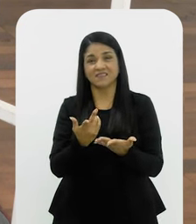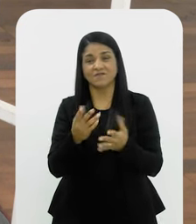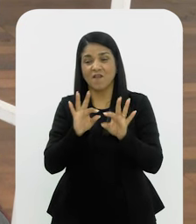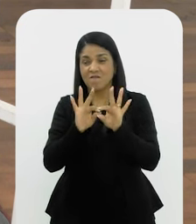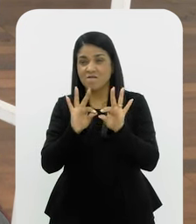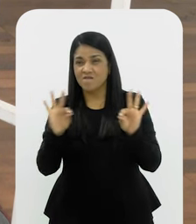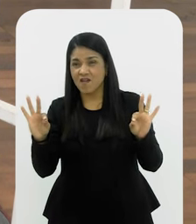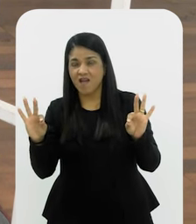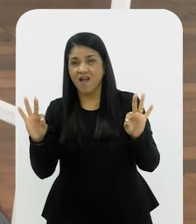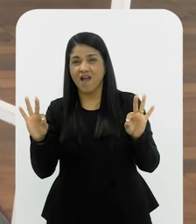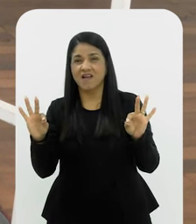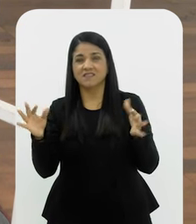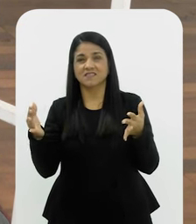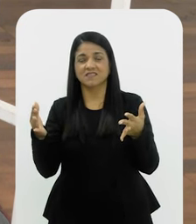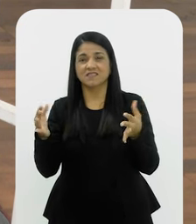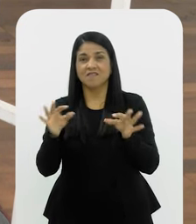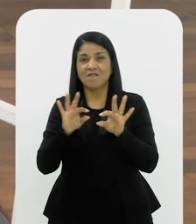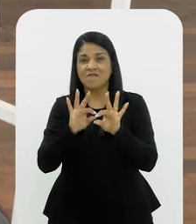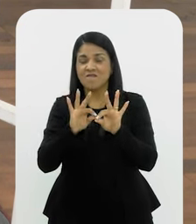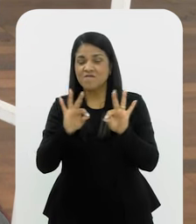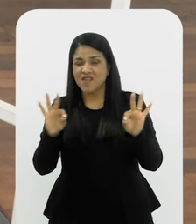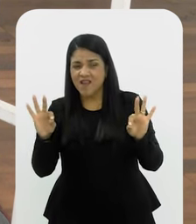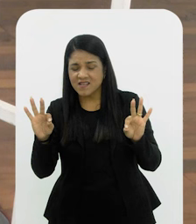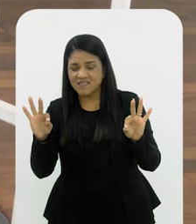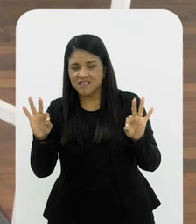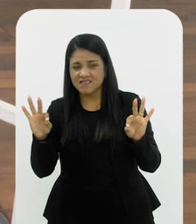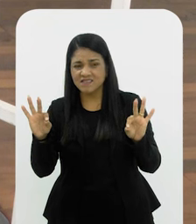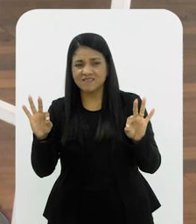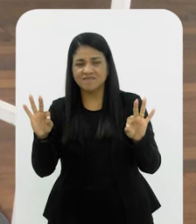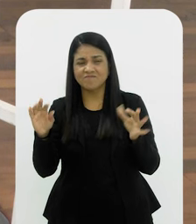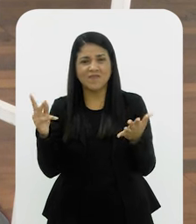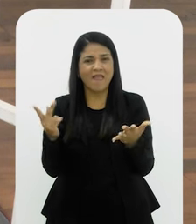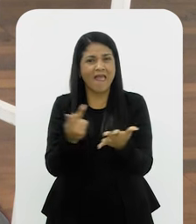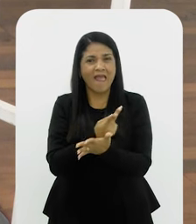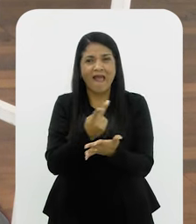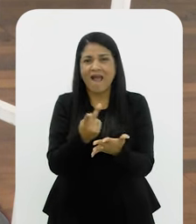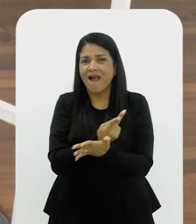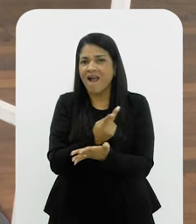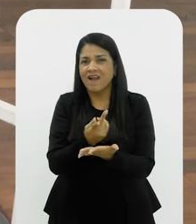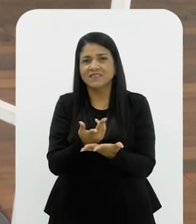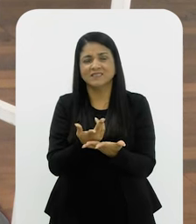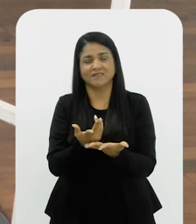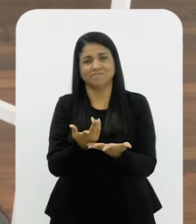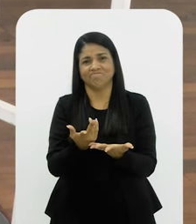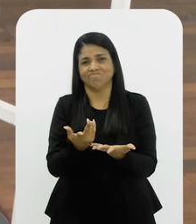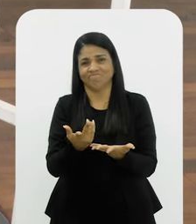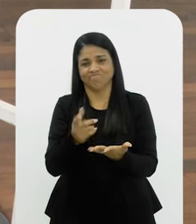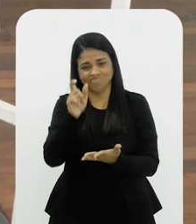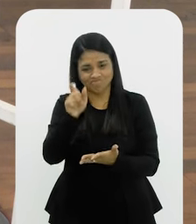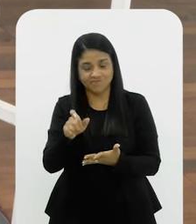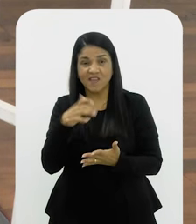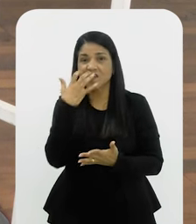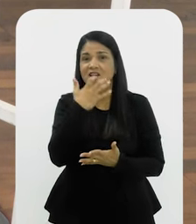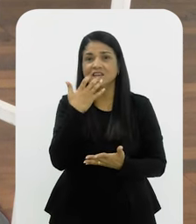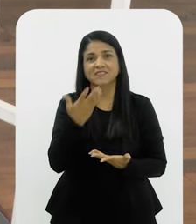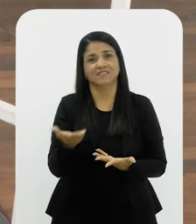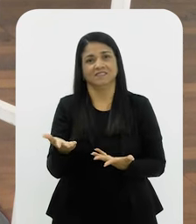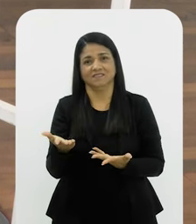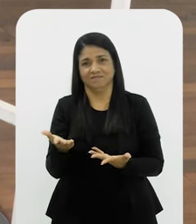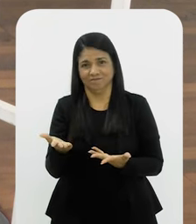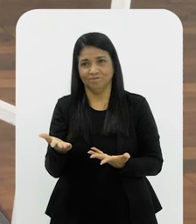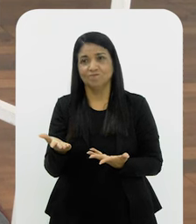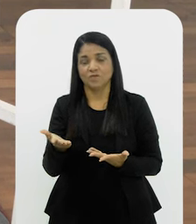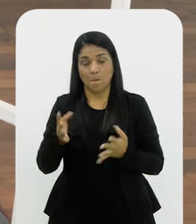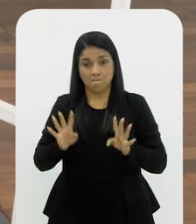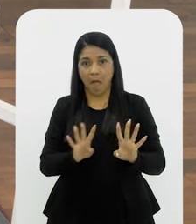coisa, isso acontece até. Tem que ter ali o ouvido absoluto. A gente vai passando, e às vezes a frase toda, uma frase completa, o cara fala uma